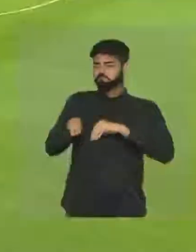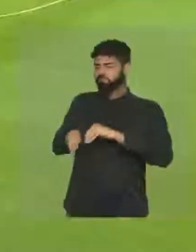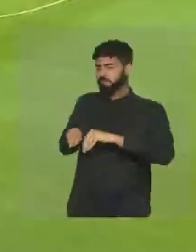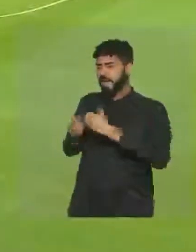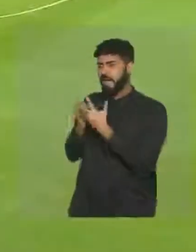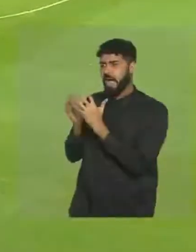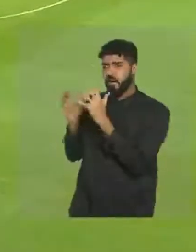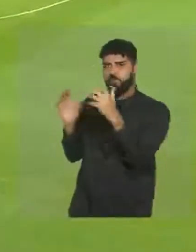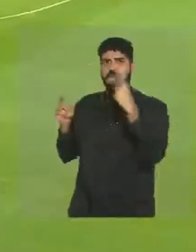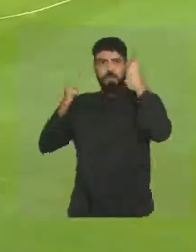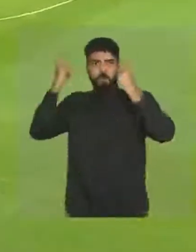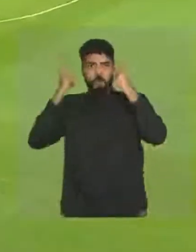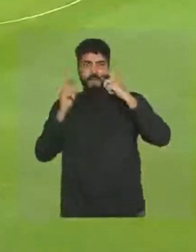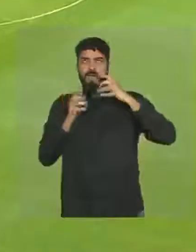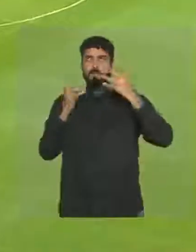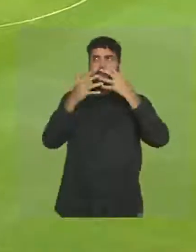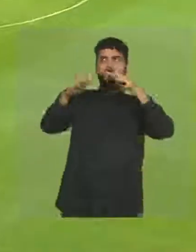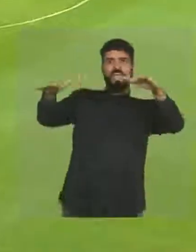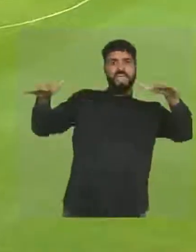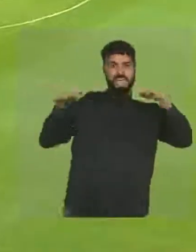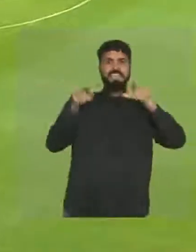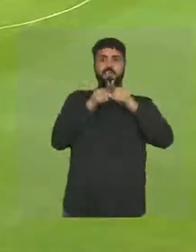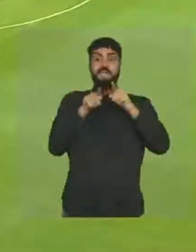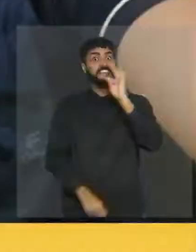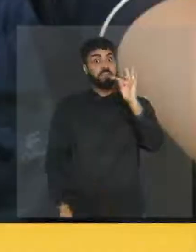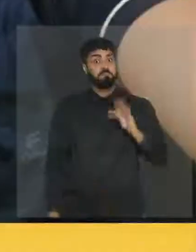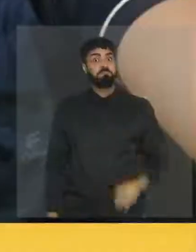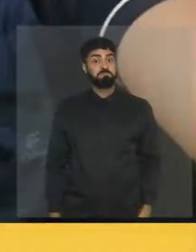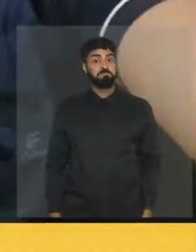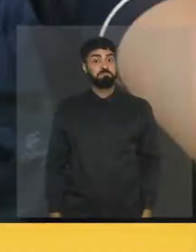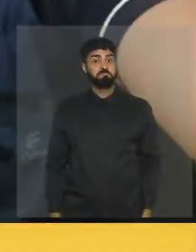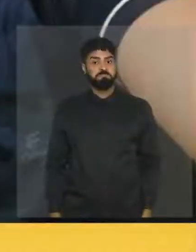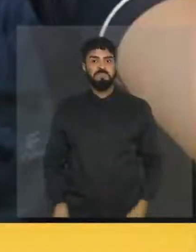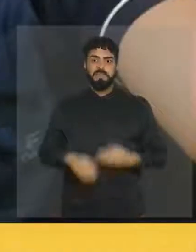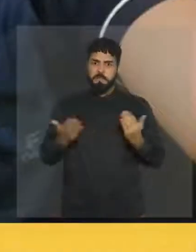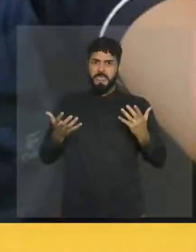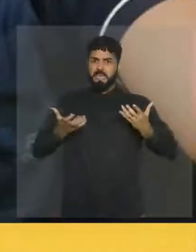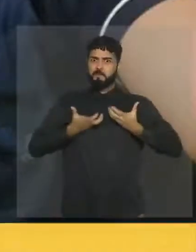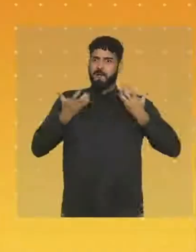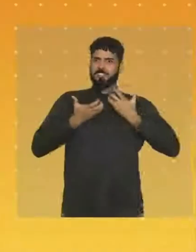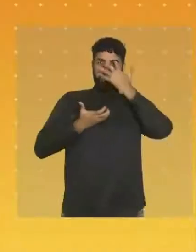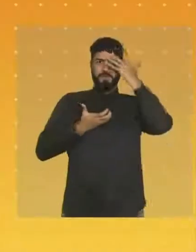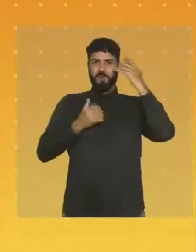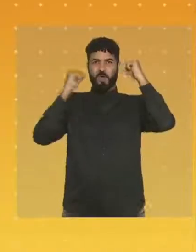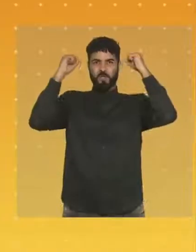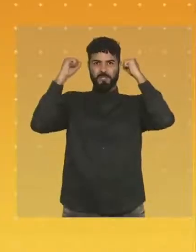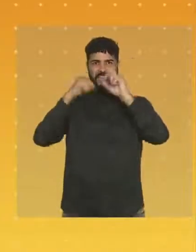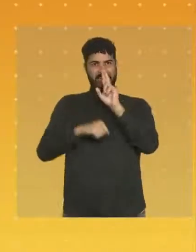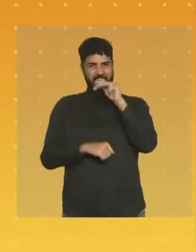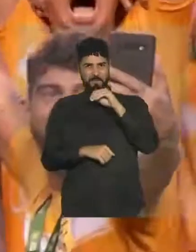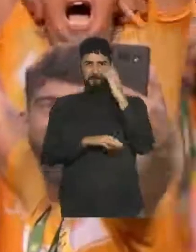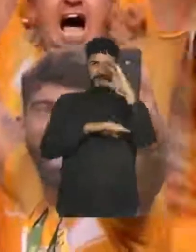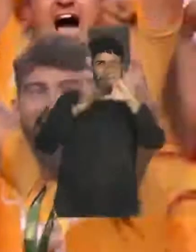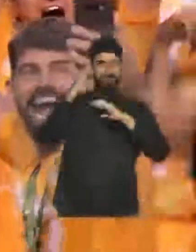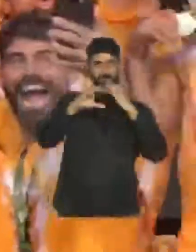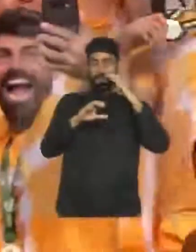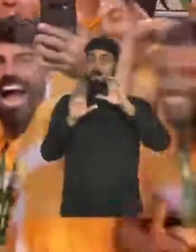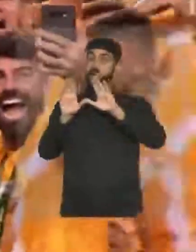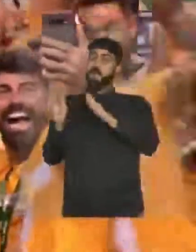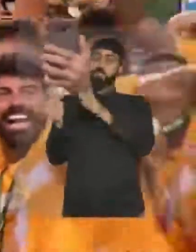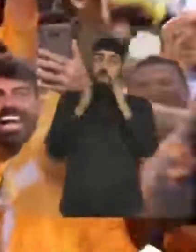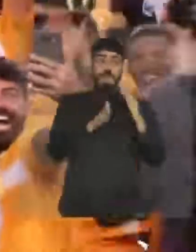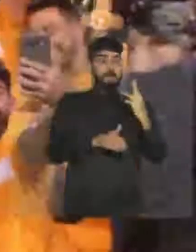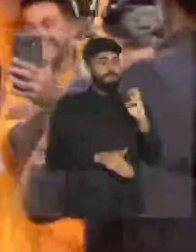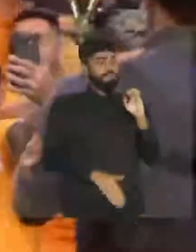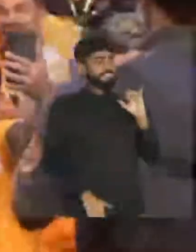ambiente e as emoções do futebol passaram pela tela da TV Brasil, apesar da empolgação dos torcedores do Remo nas redes sociais. Da grande